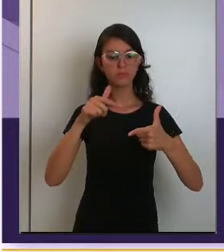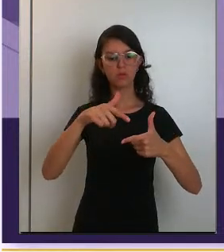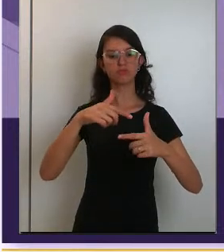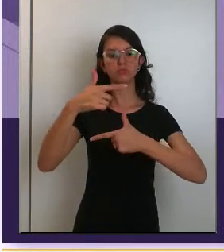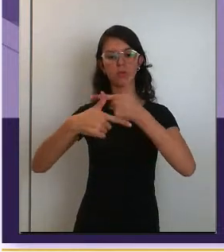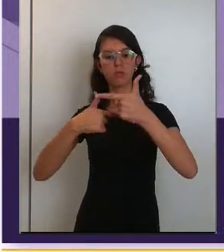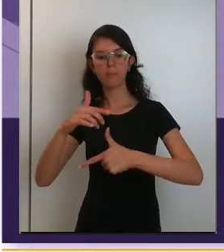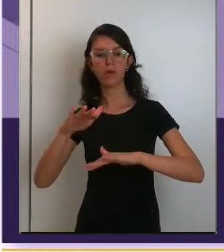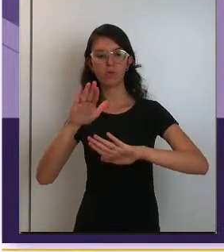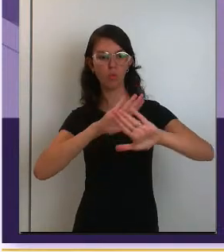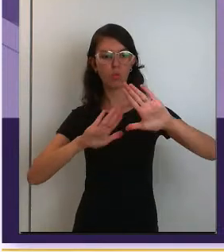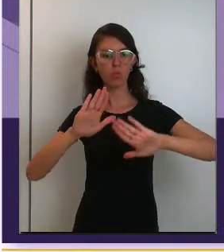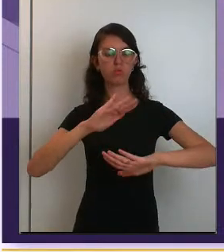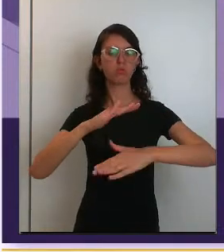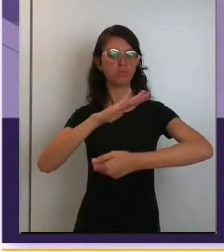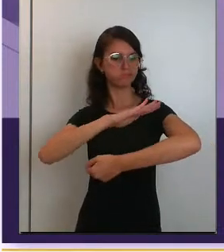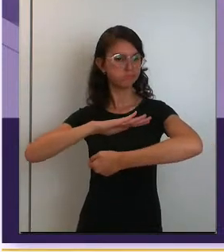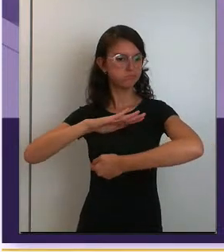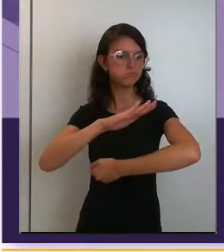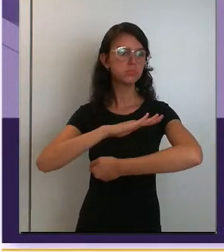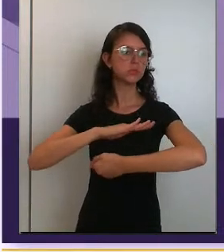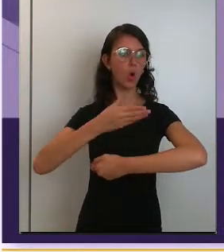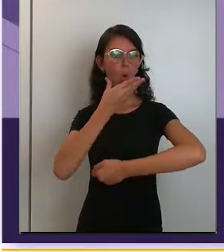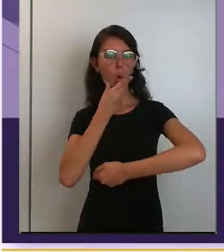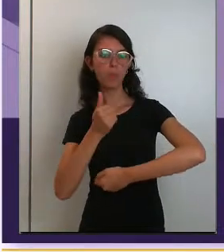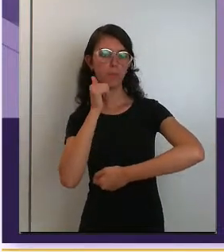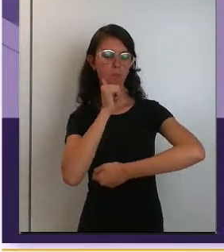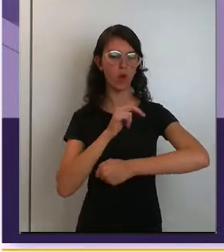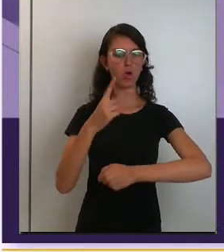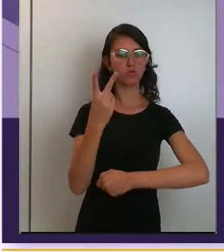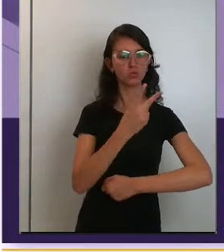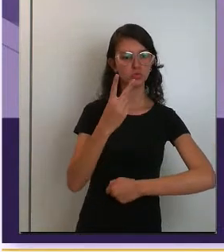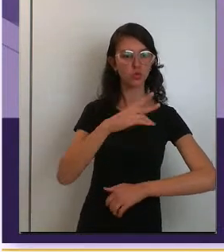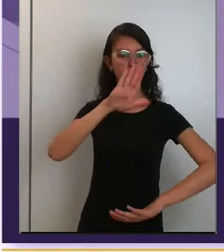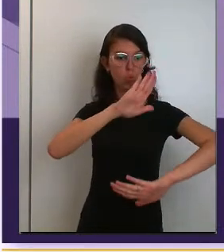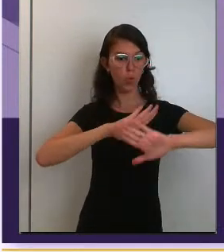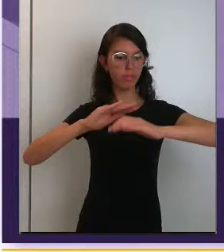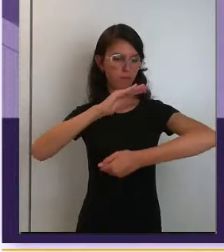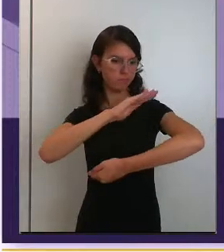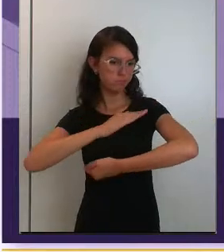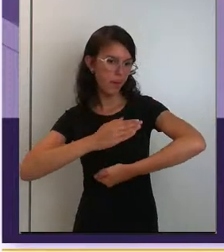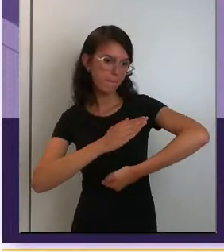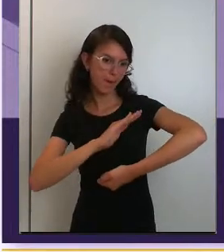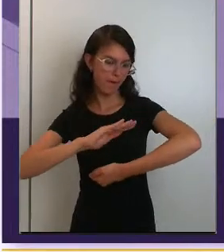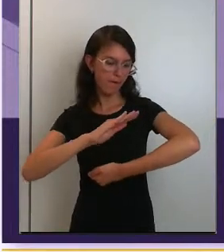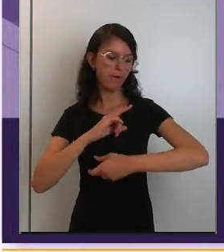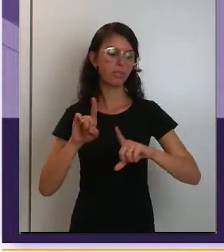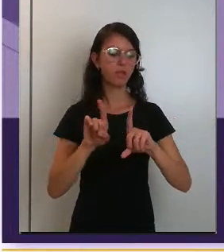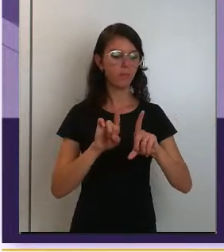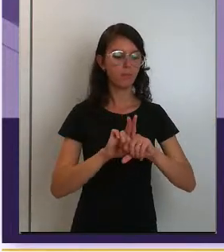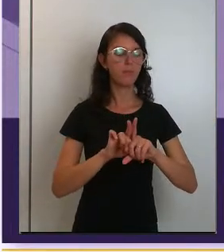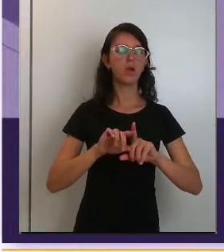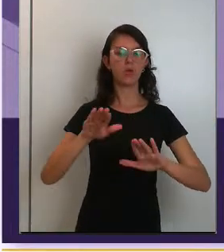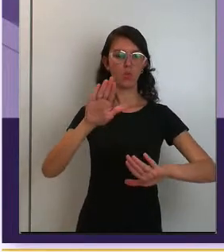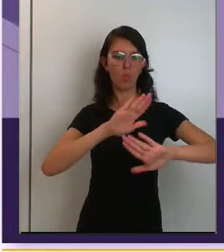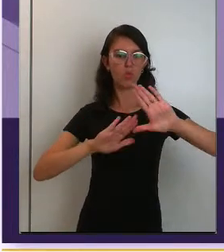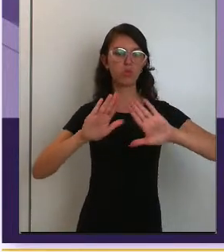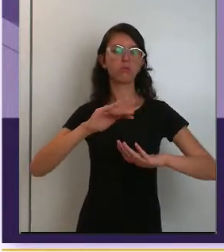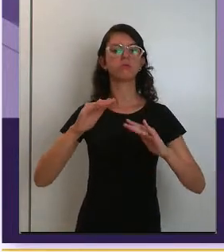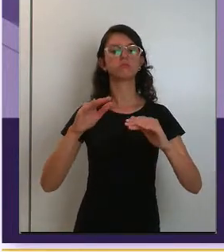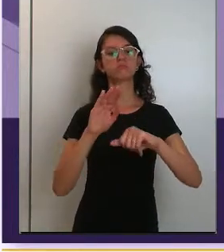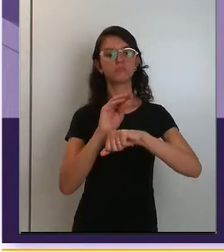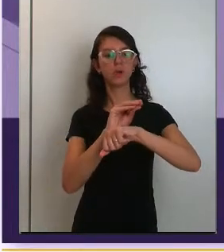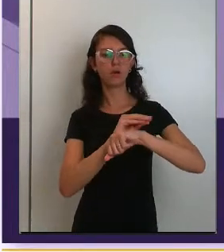e de cuidado, desfazendo essa associação entre trabalho reprodutivo e a figura da mulher, são bons pontos de partida que, a longo prazo, podem